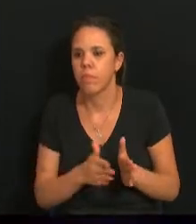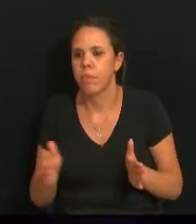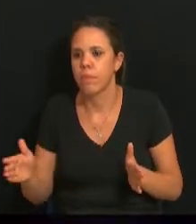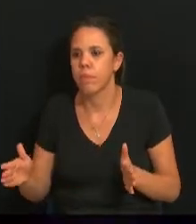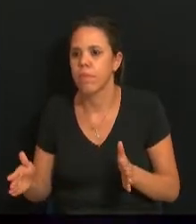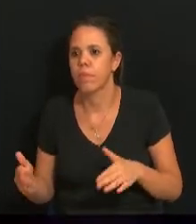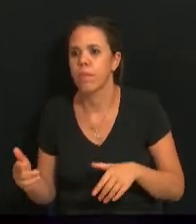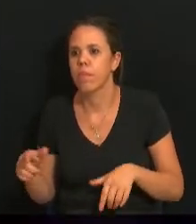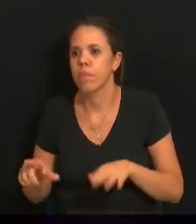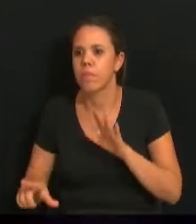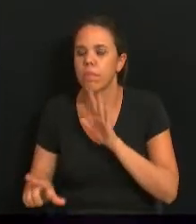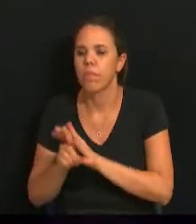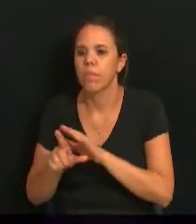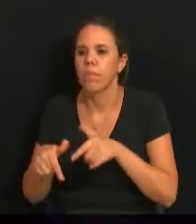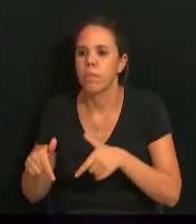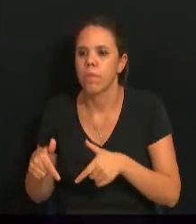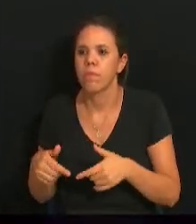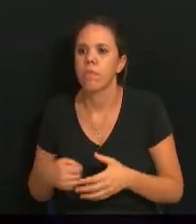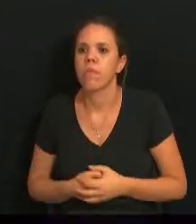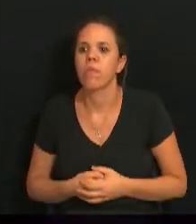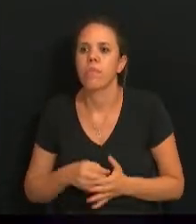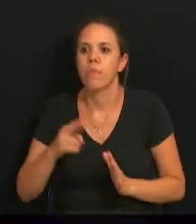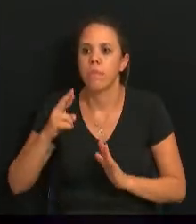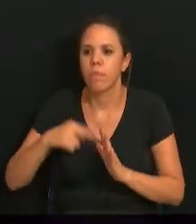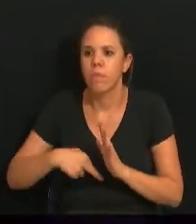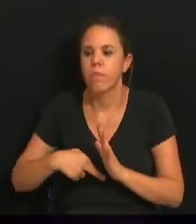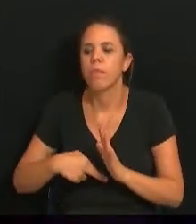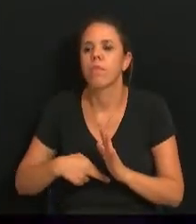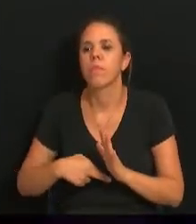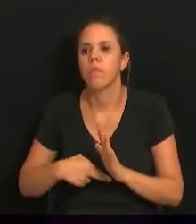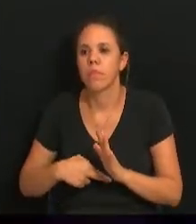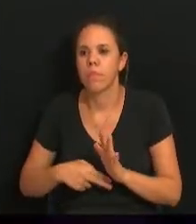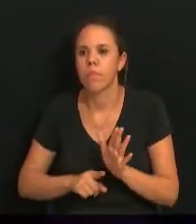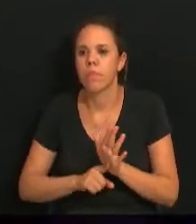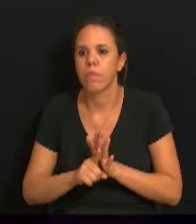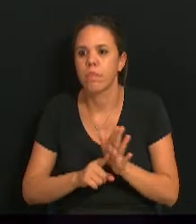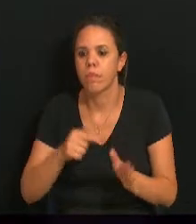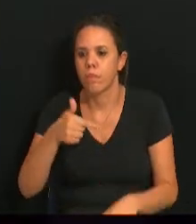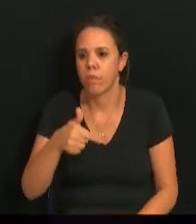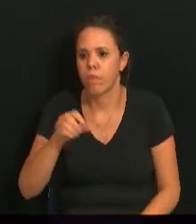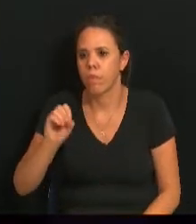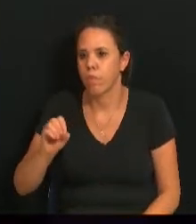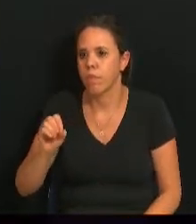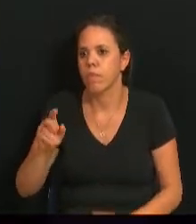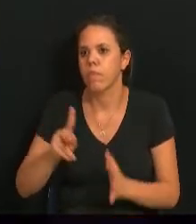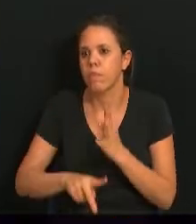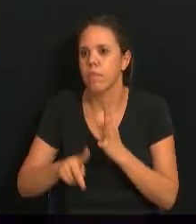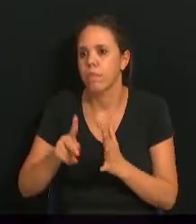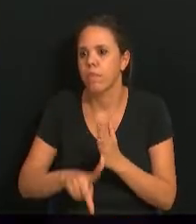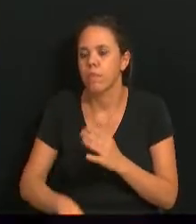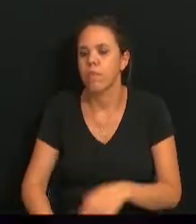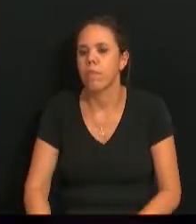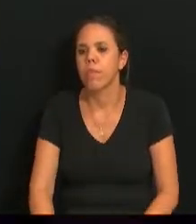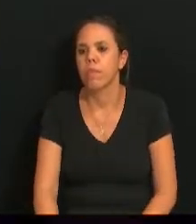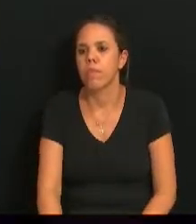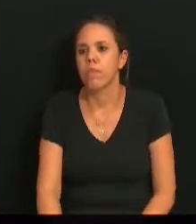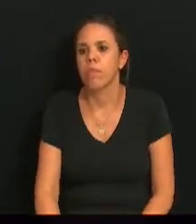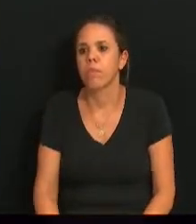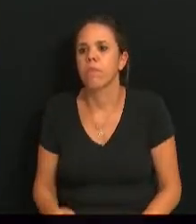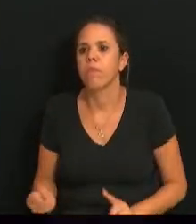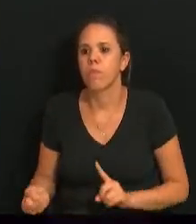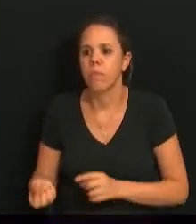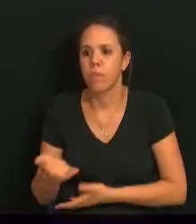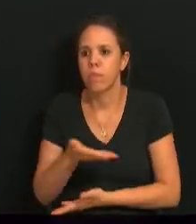piso. Foi feito um relatório bastante minucioso, de 70 páginas, que foi, inclusive, socializado